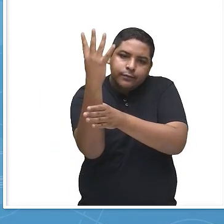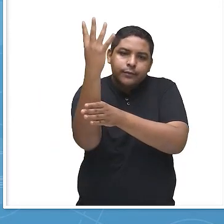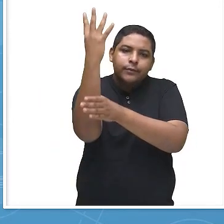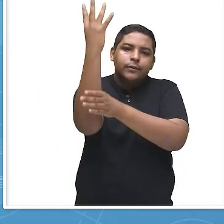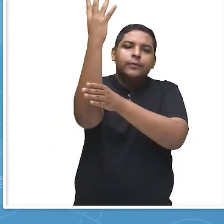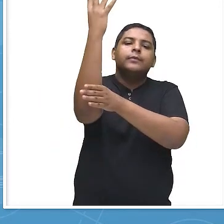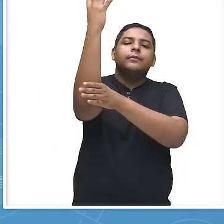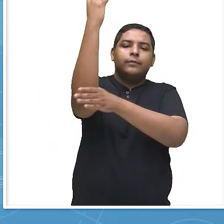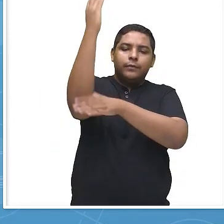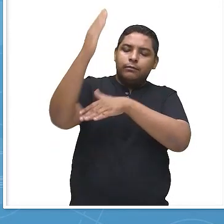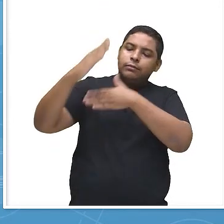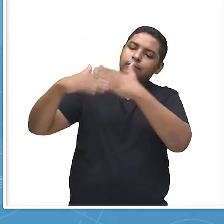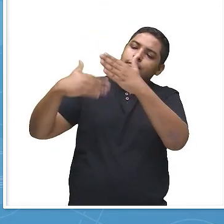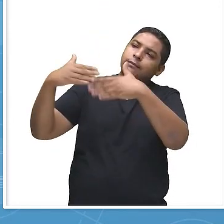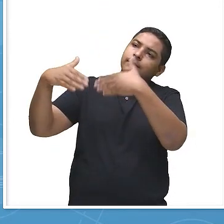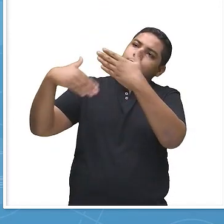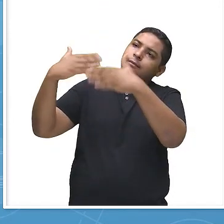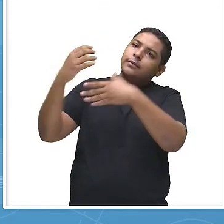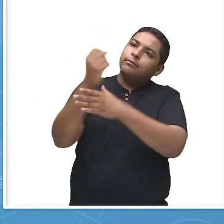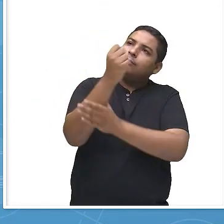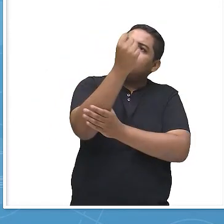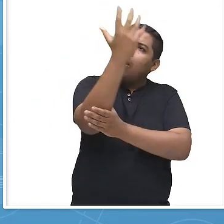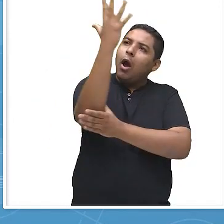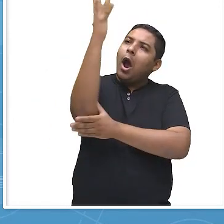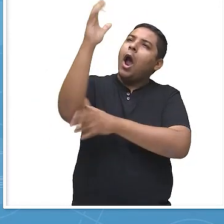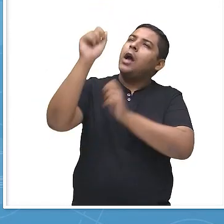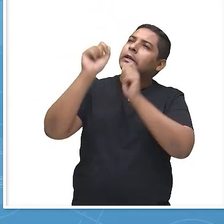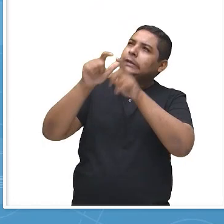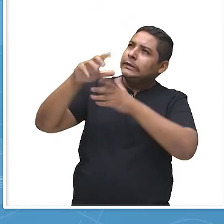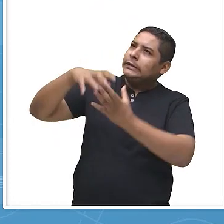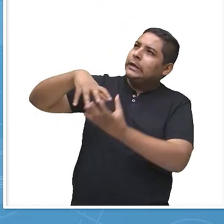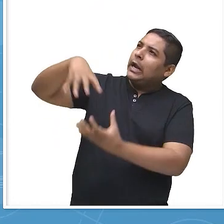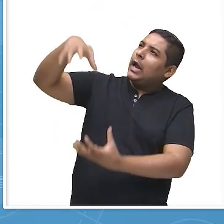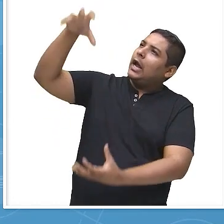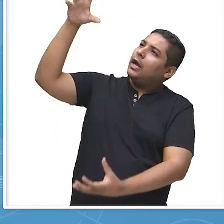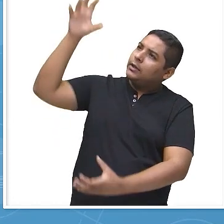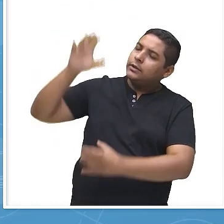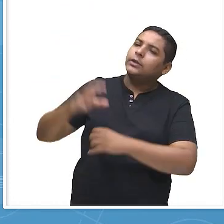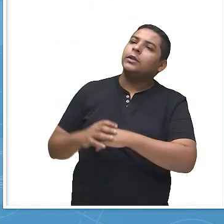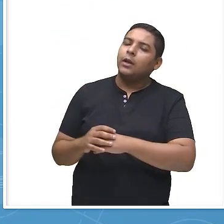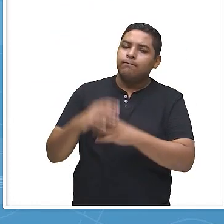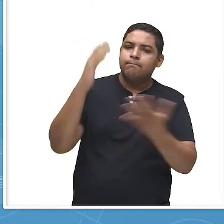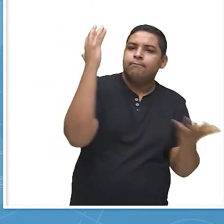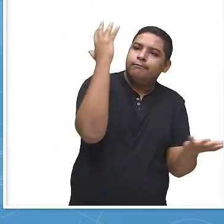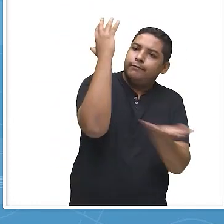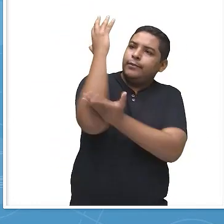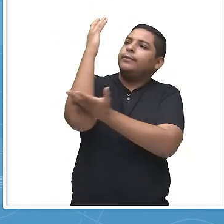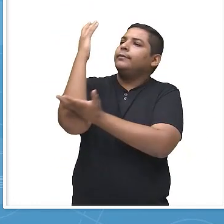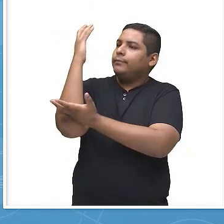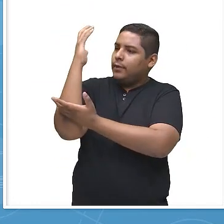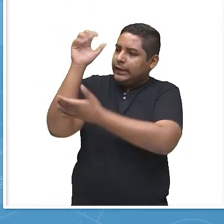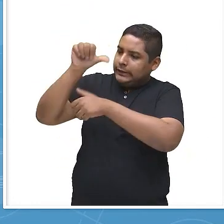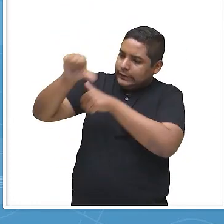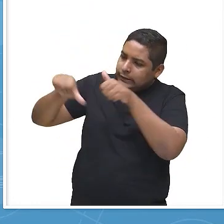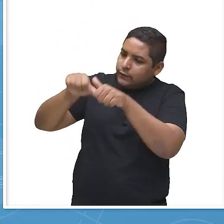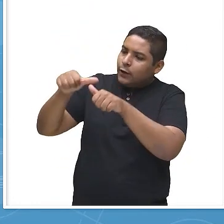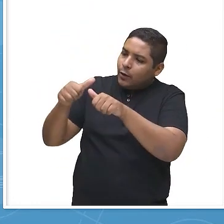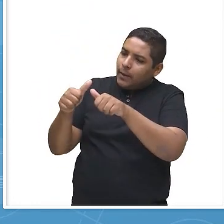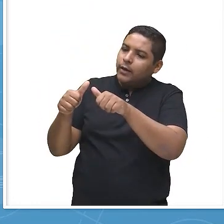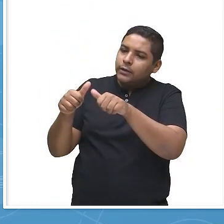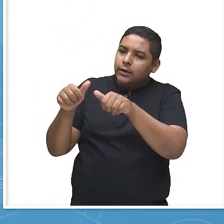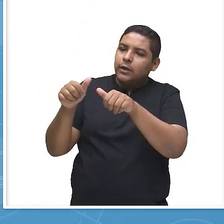cresceu, desenvolveu, se transformou numa árvore, que foi derrubada, que foi transformada